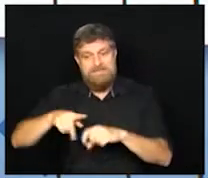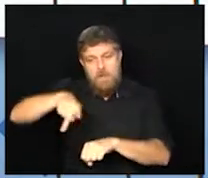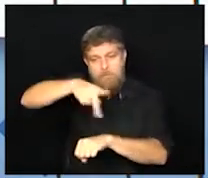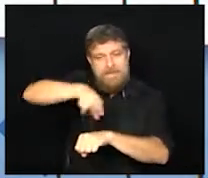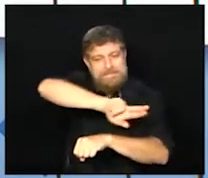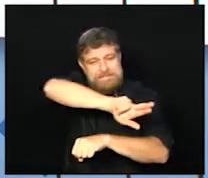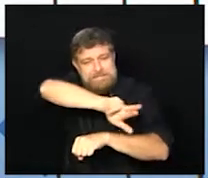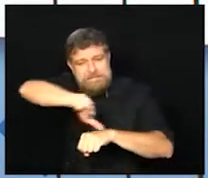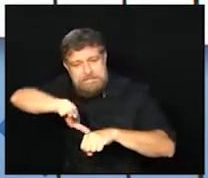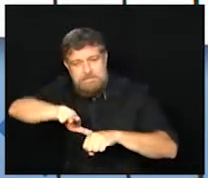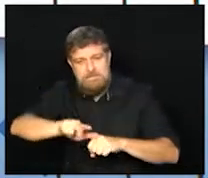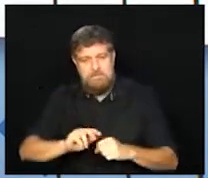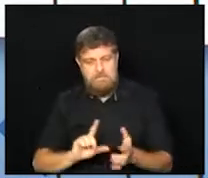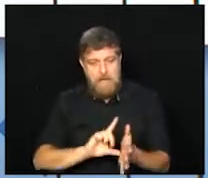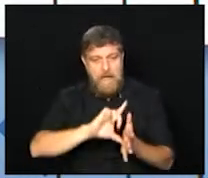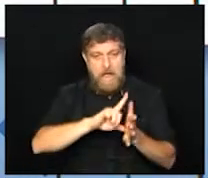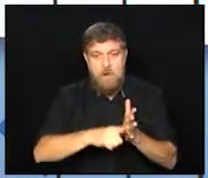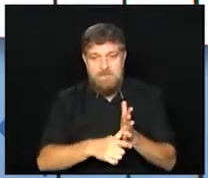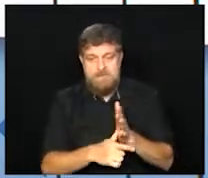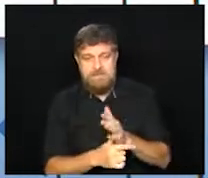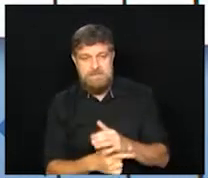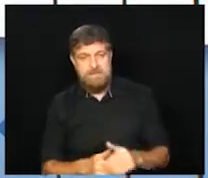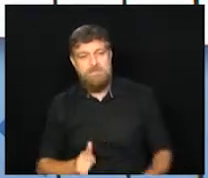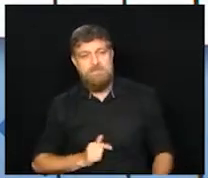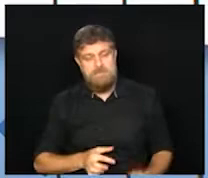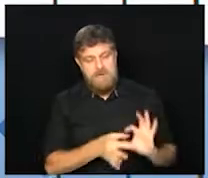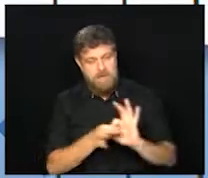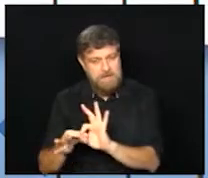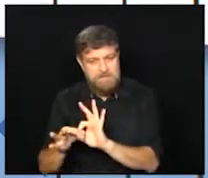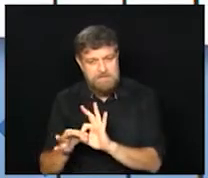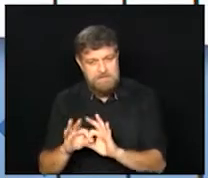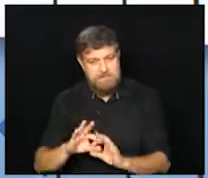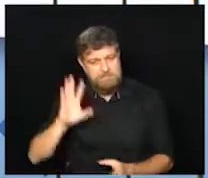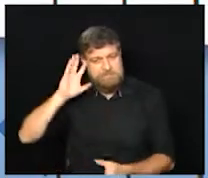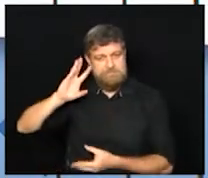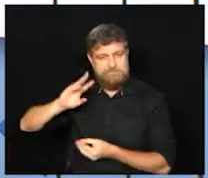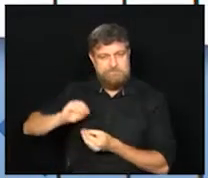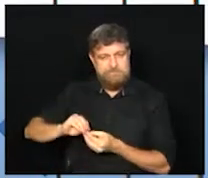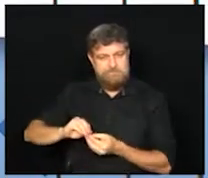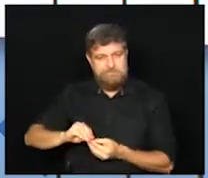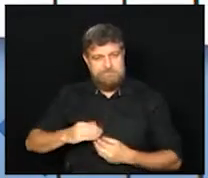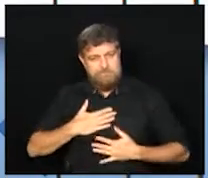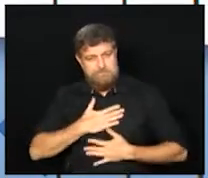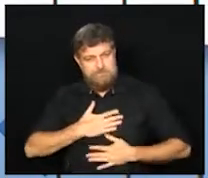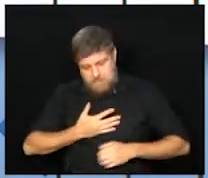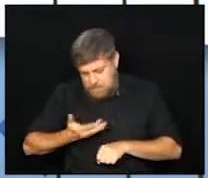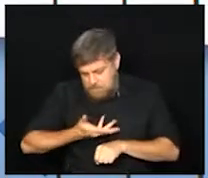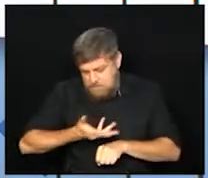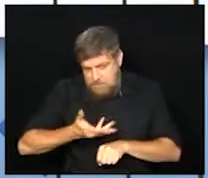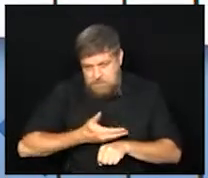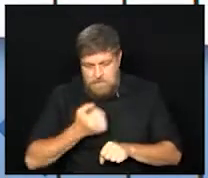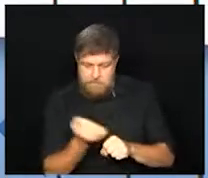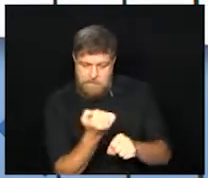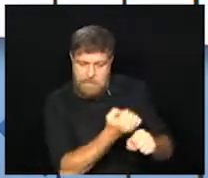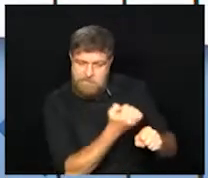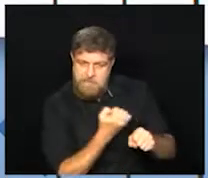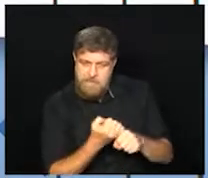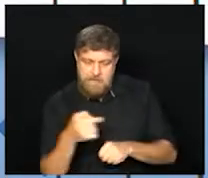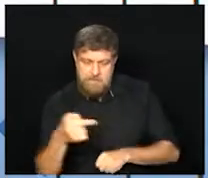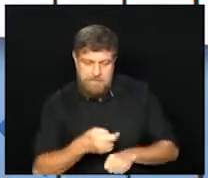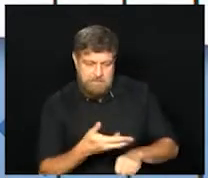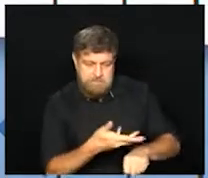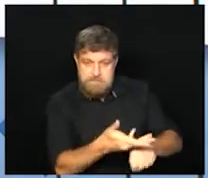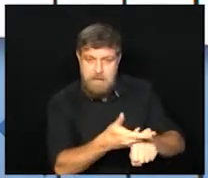tudo deveria acontecer só depois das Olimpíadas, o resultado, com certeza, acelerou esse processo e,